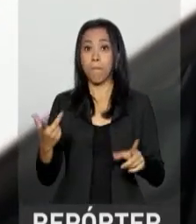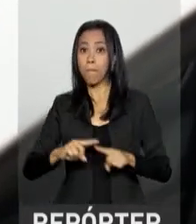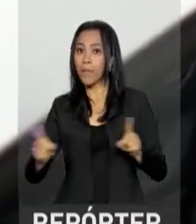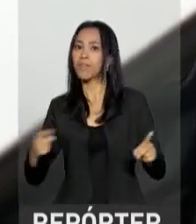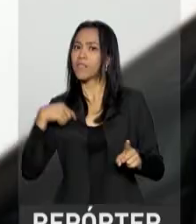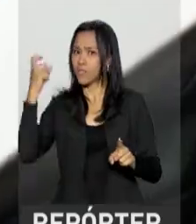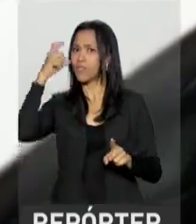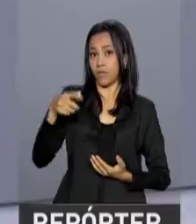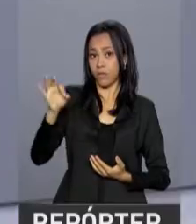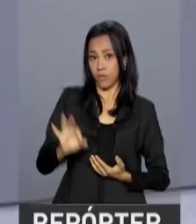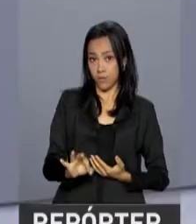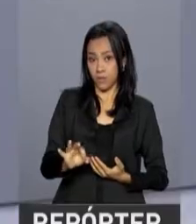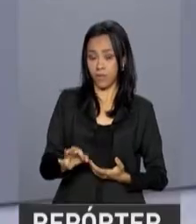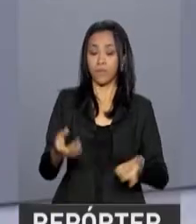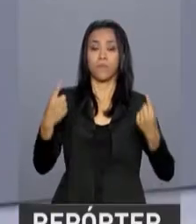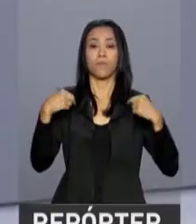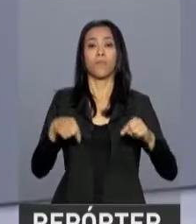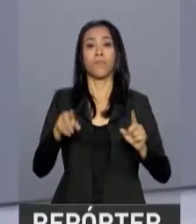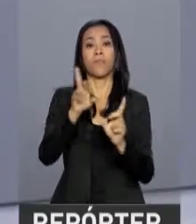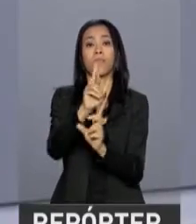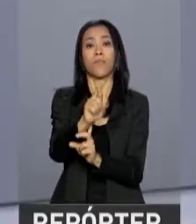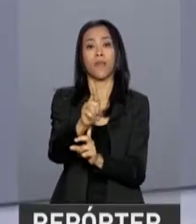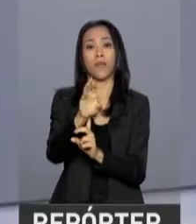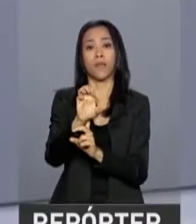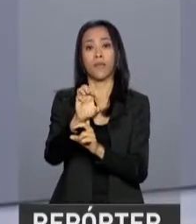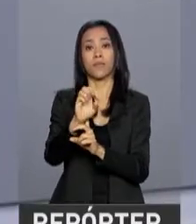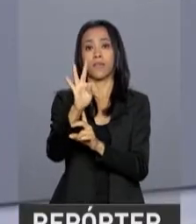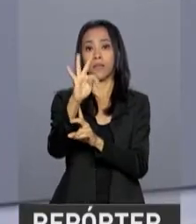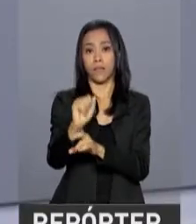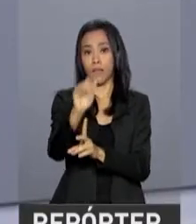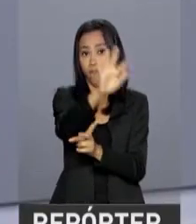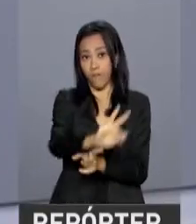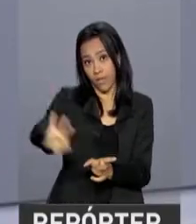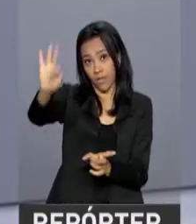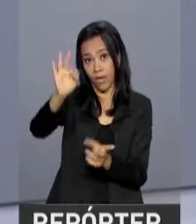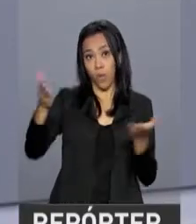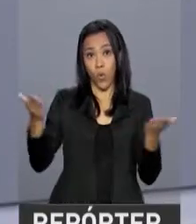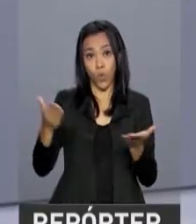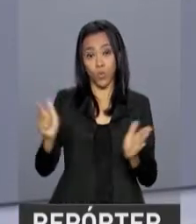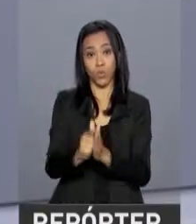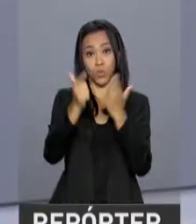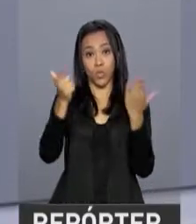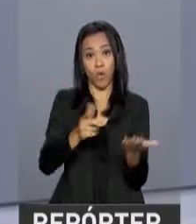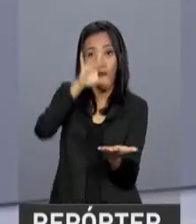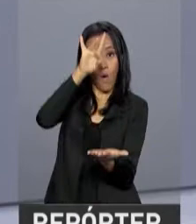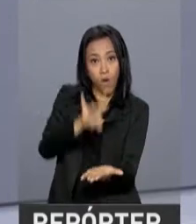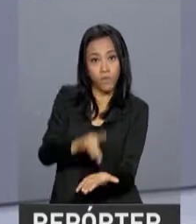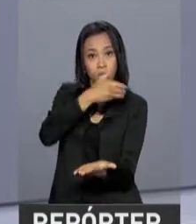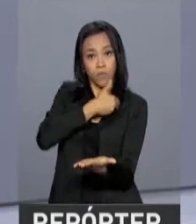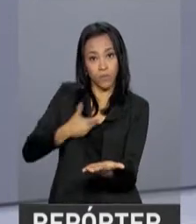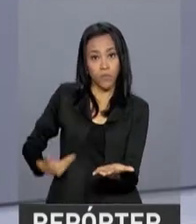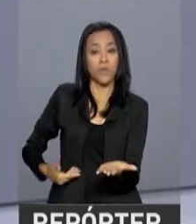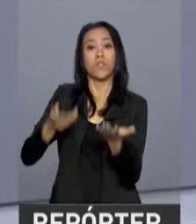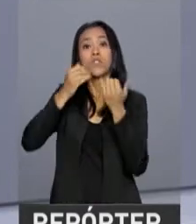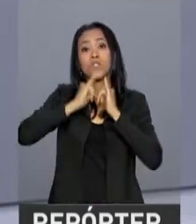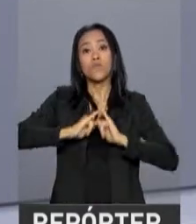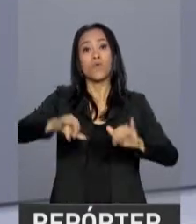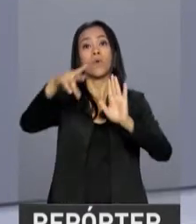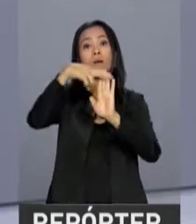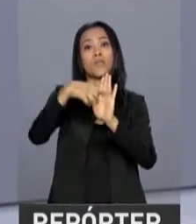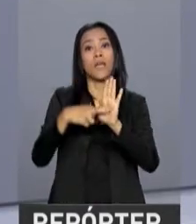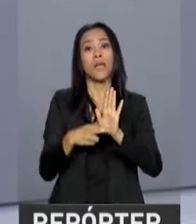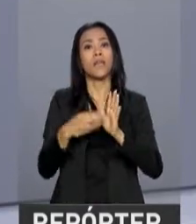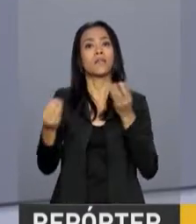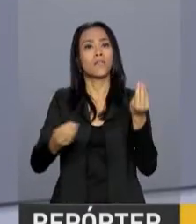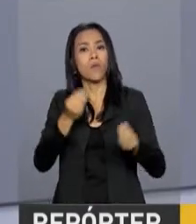dificulta bastante para eles. A Receita Federal divulgou hoje, no Diário Oficial da União, as regras para adesão ao Programa de